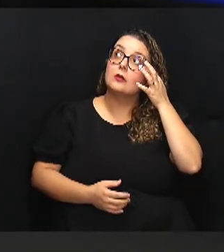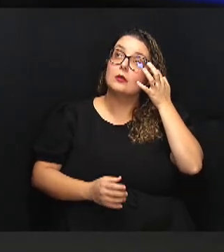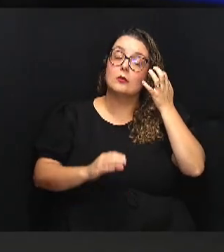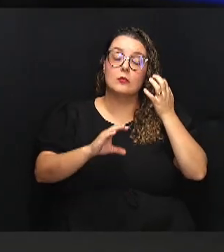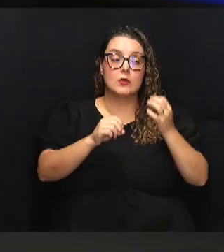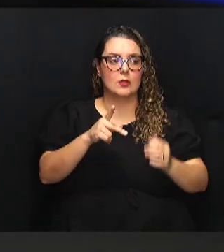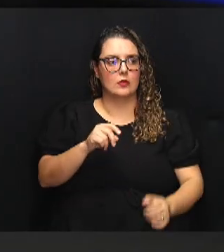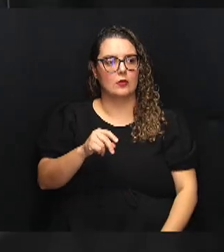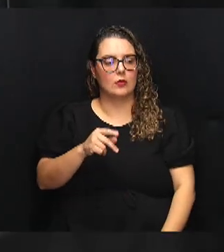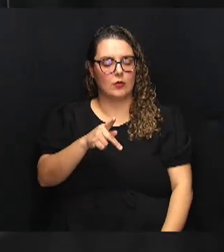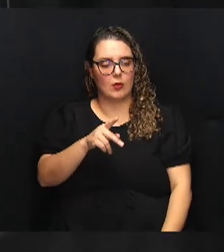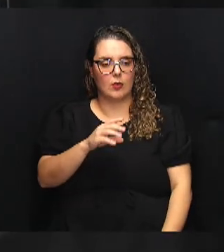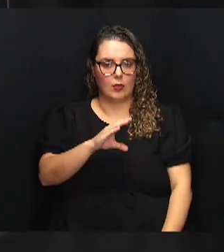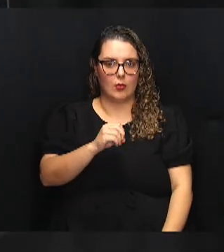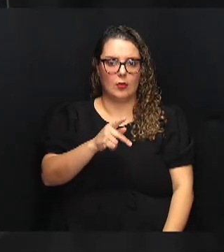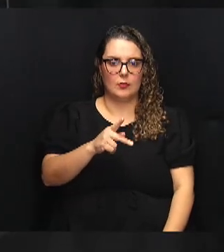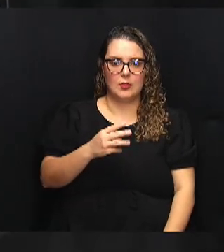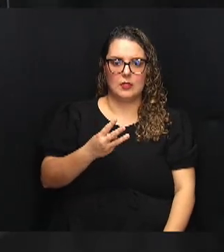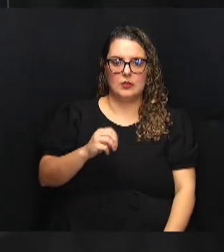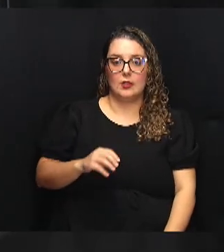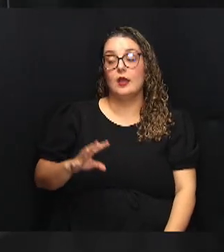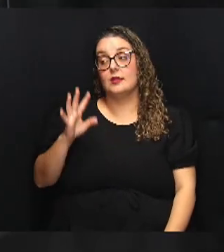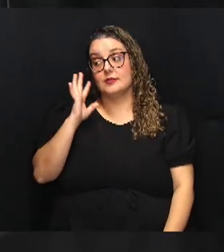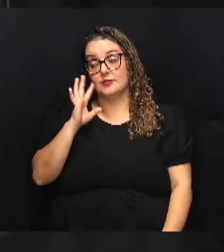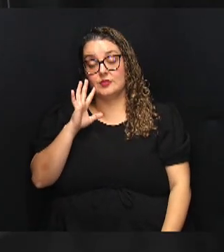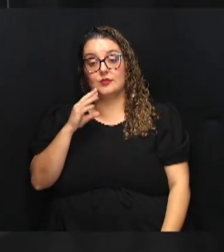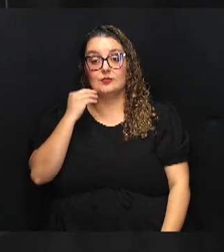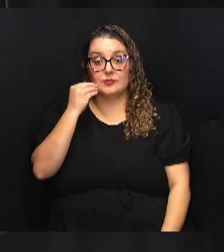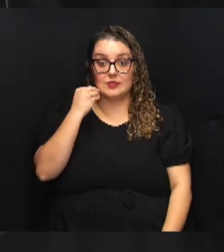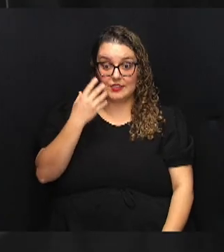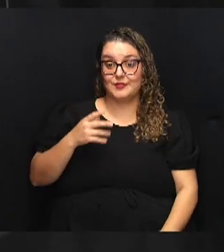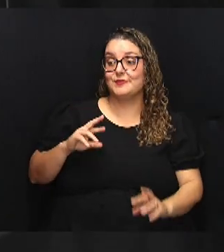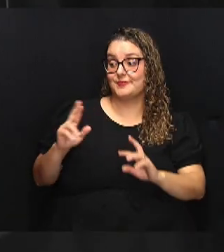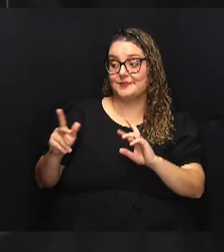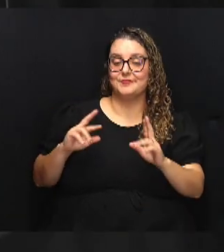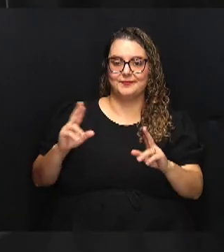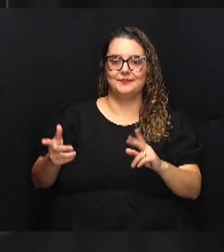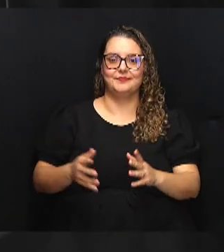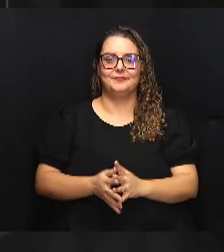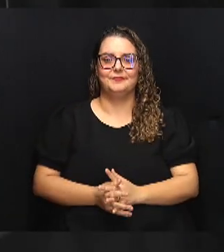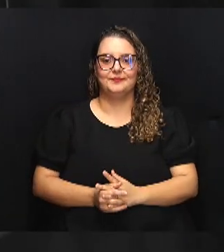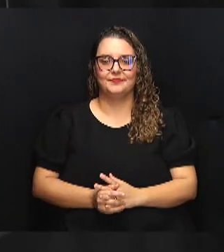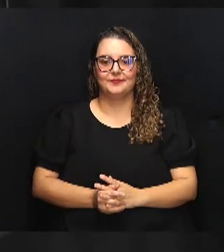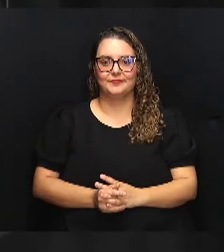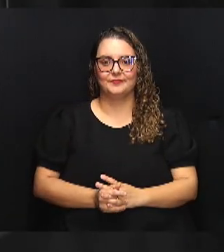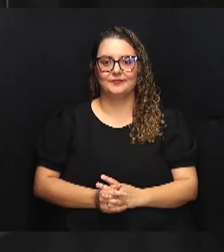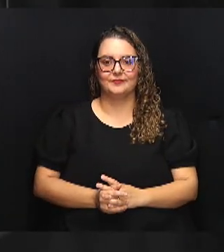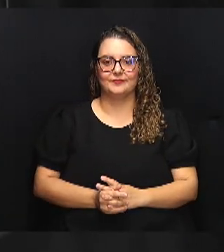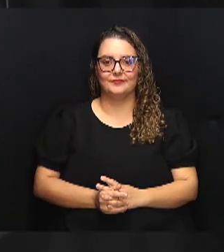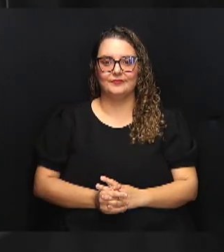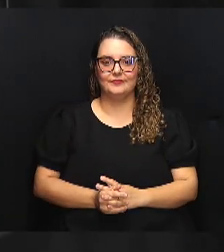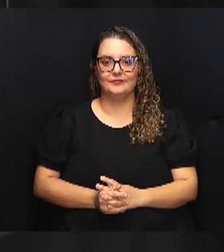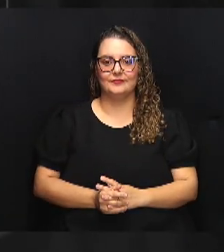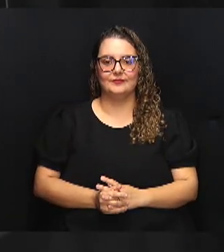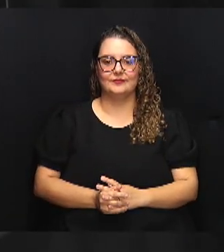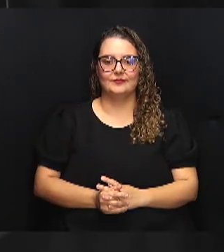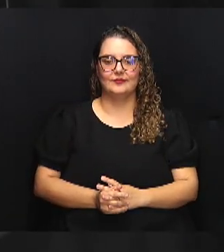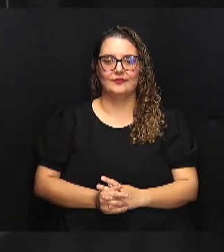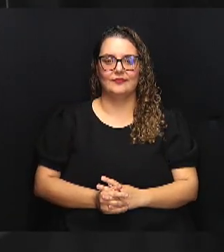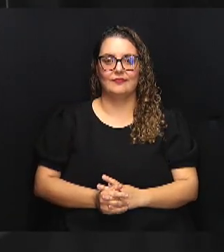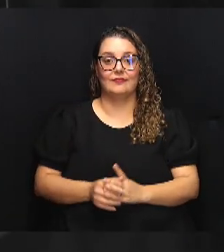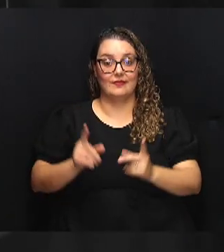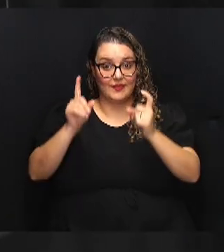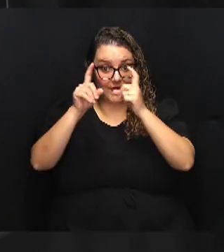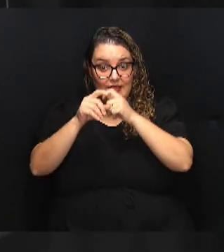COP30? Bom, tem sido muito bacana, uma experiência diferente, né? Muito embora esteja difícil